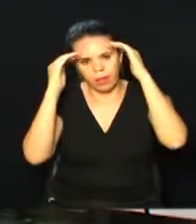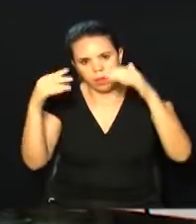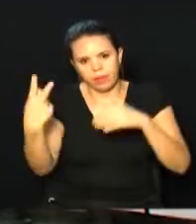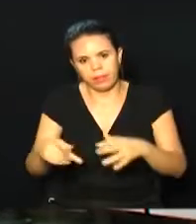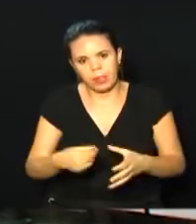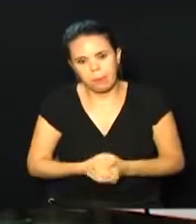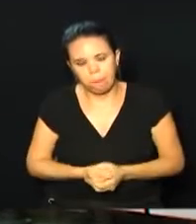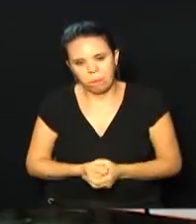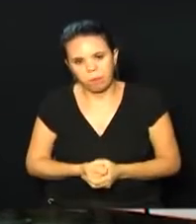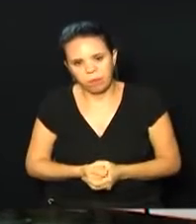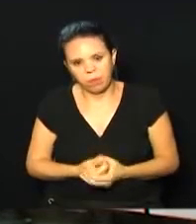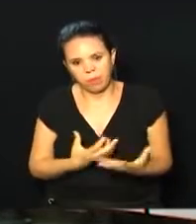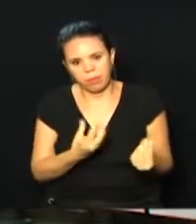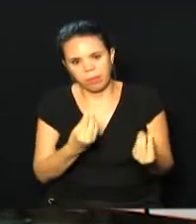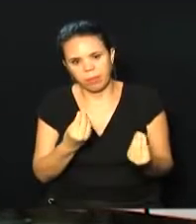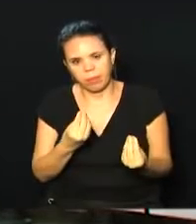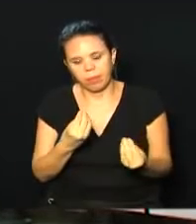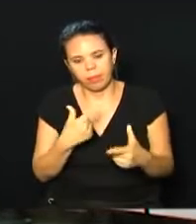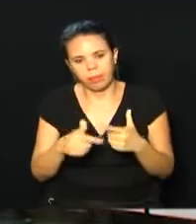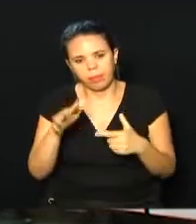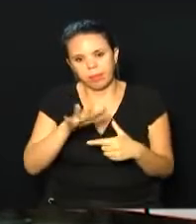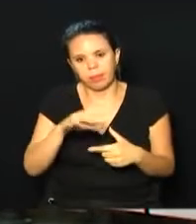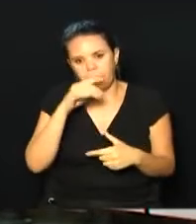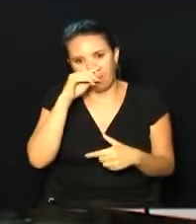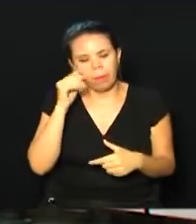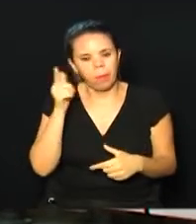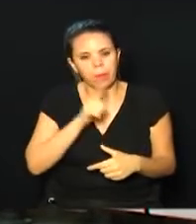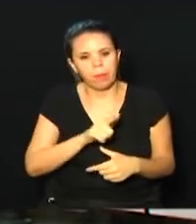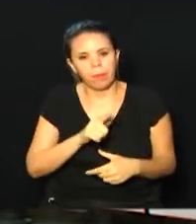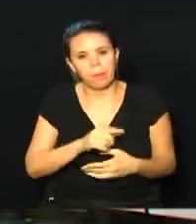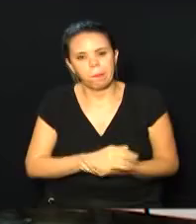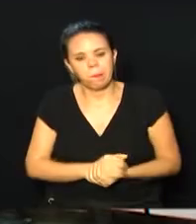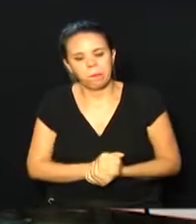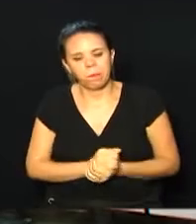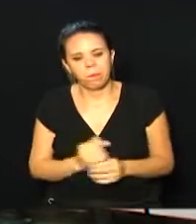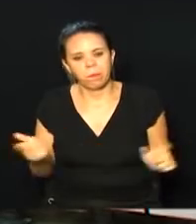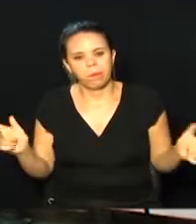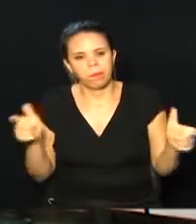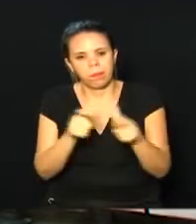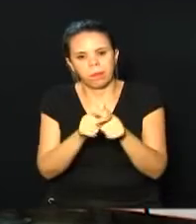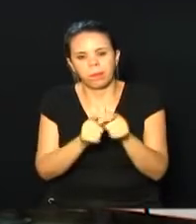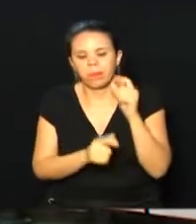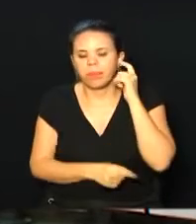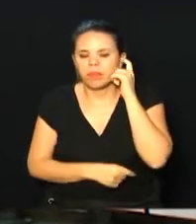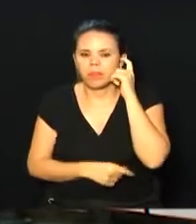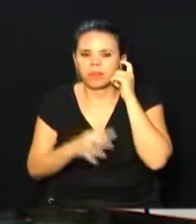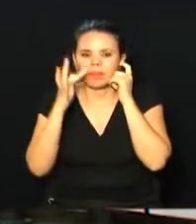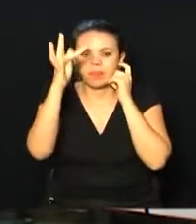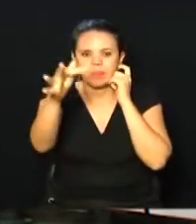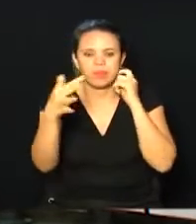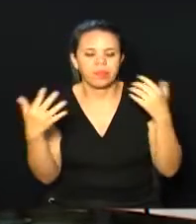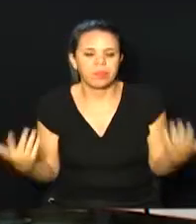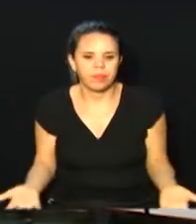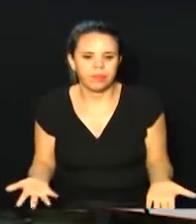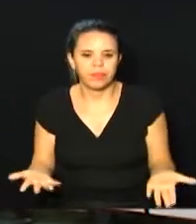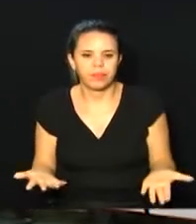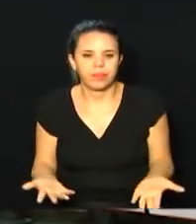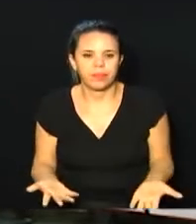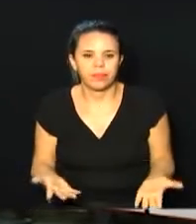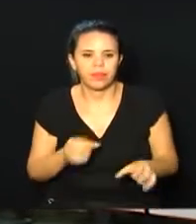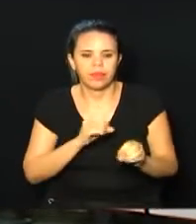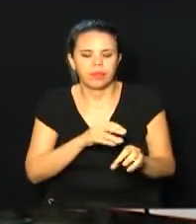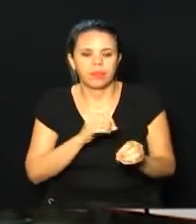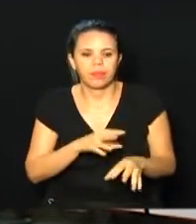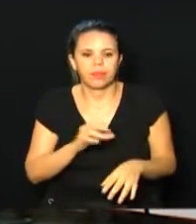dele, muitos desses problemas a gente vai conseguir minimizar no futuro, mas tudo passa pela